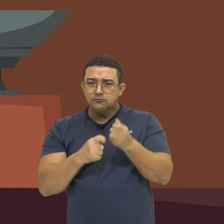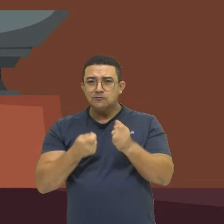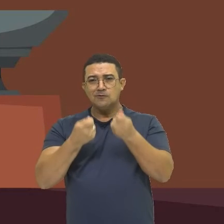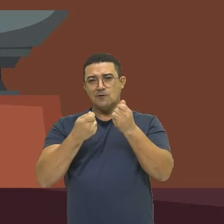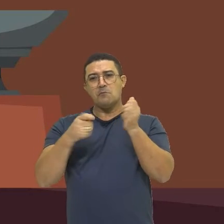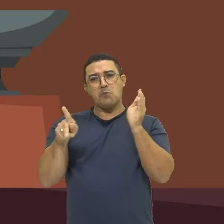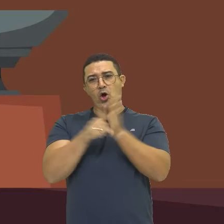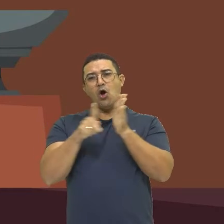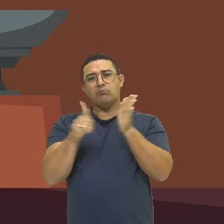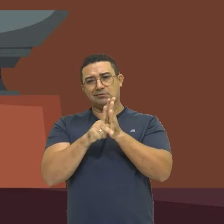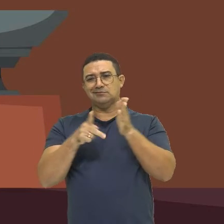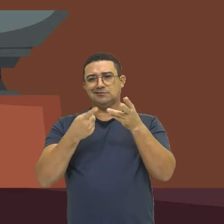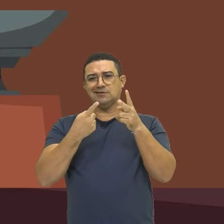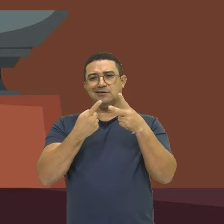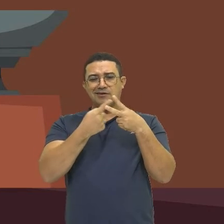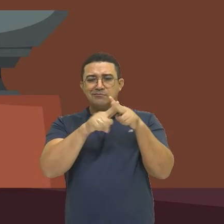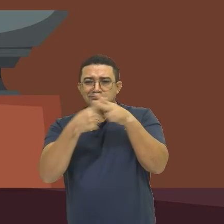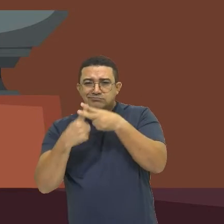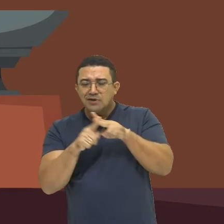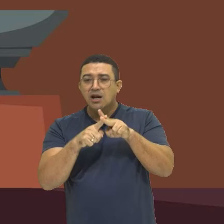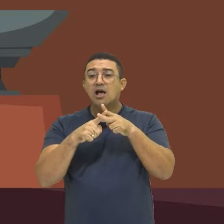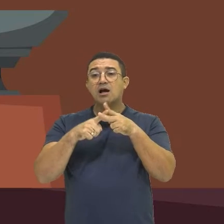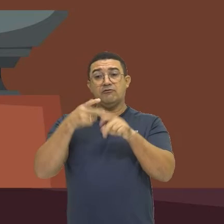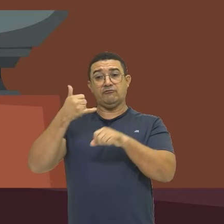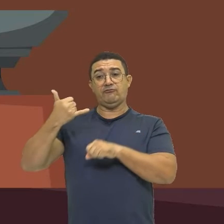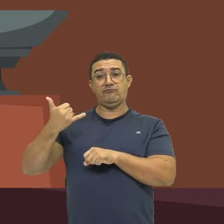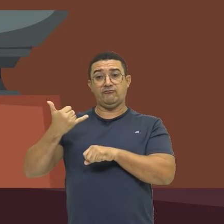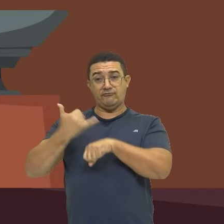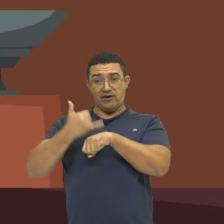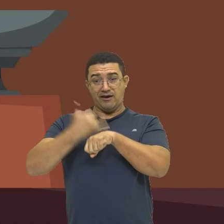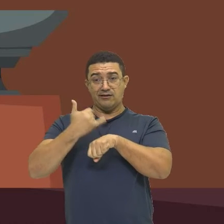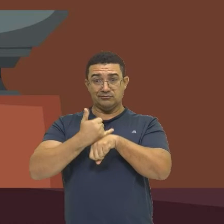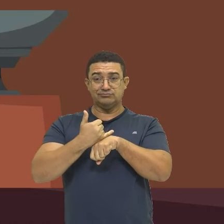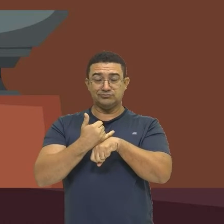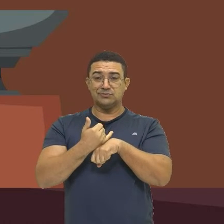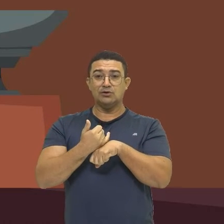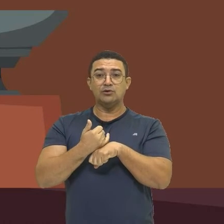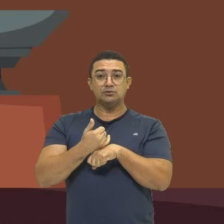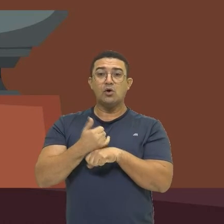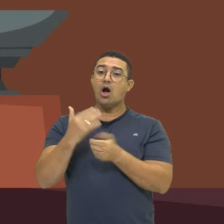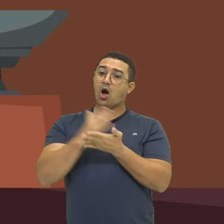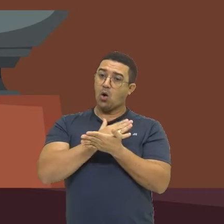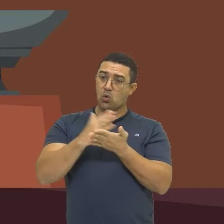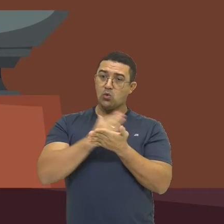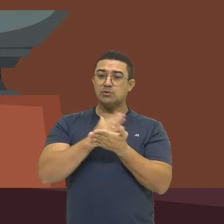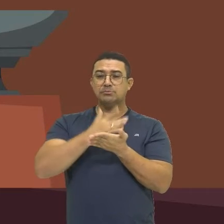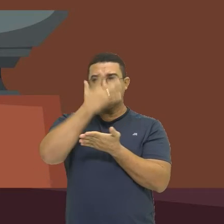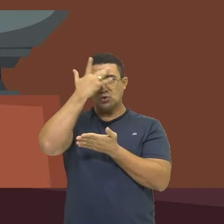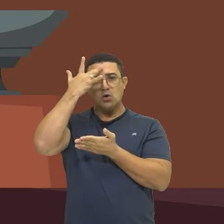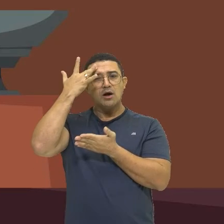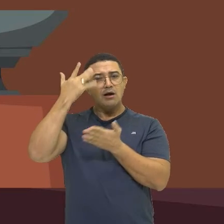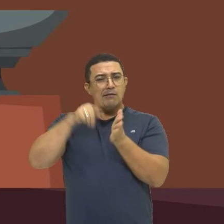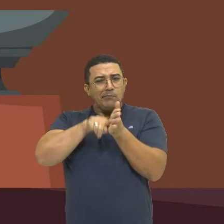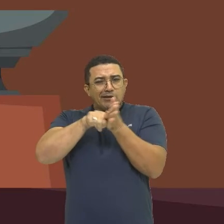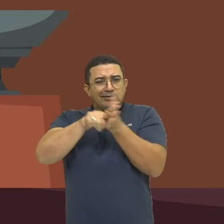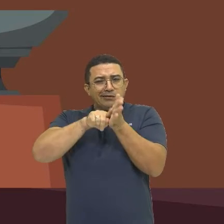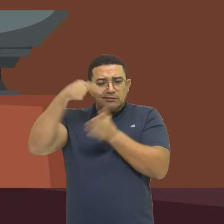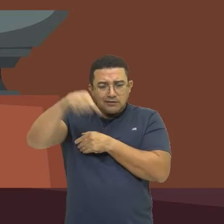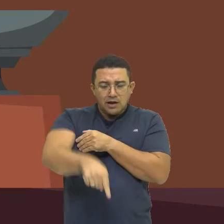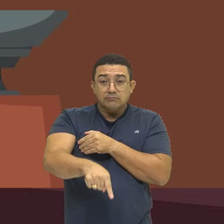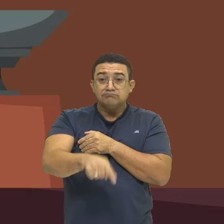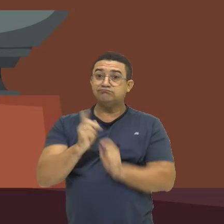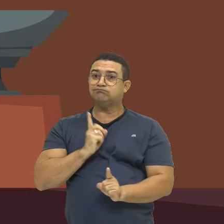ver através de quê? Através dos resquícios que eles deixaram para nós, que os estudiosos descobriram, certo? E quais são